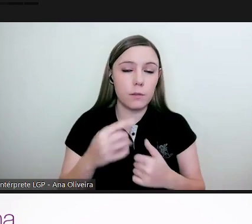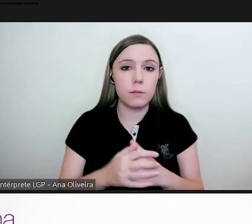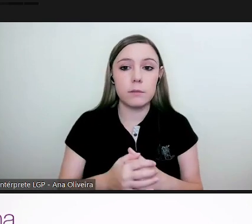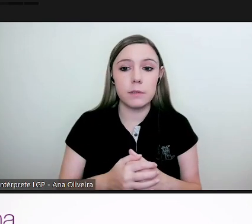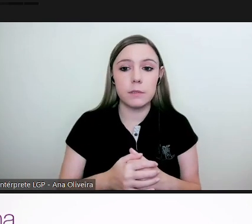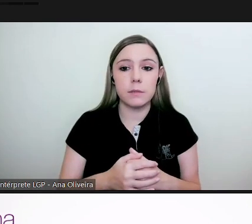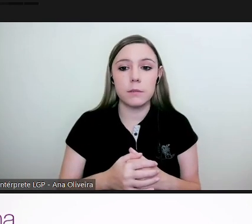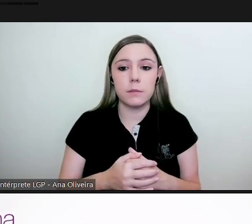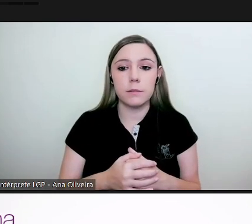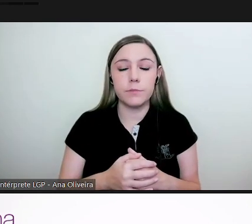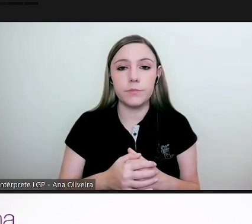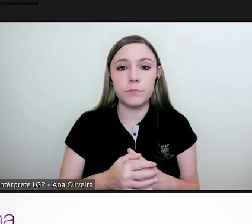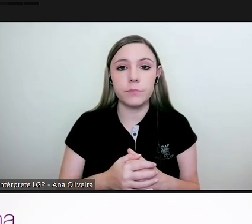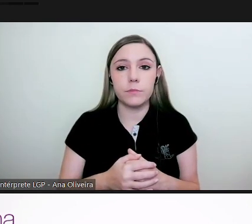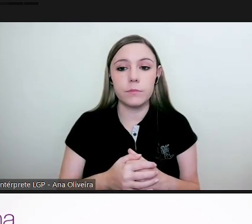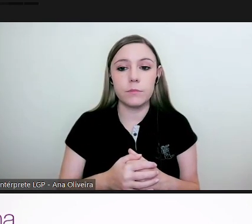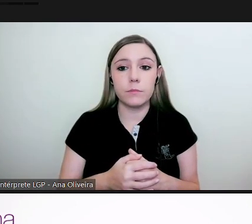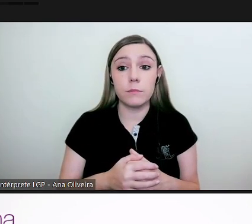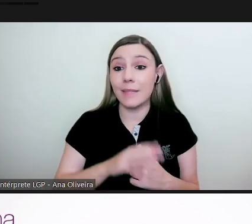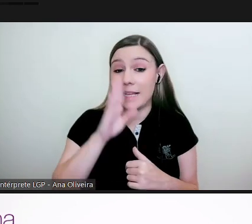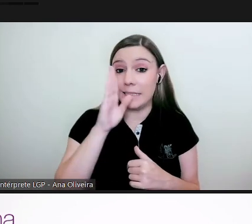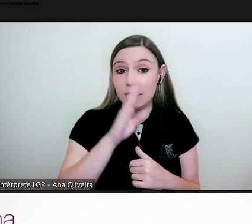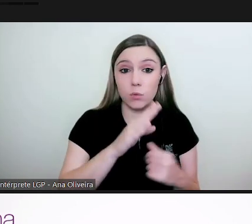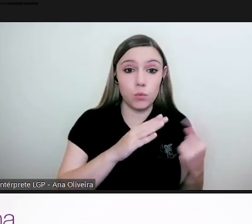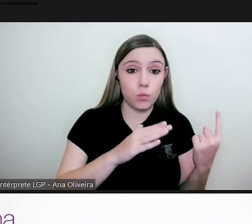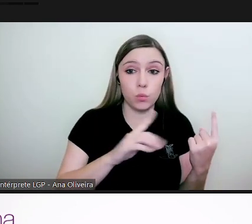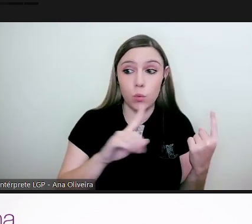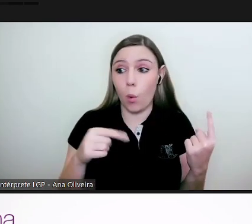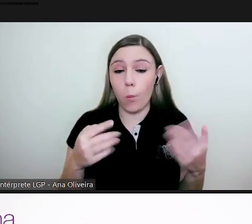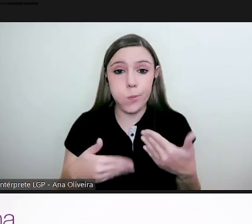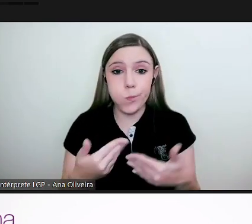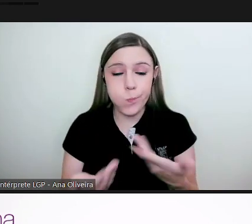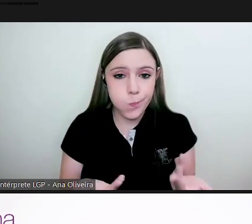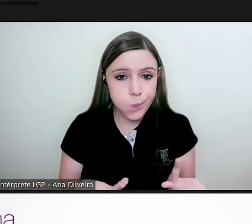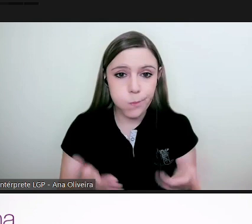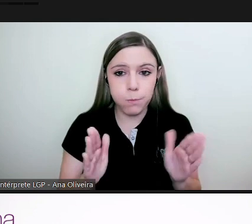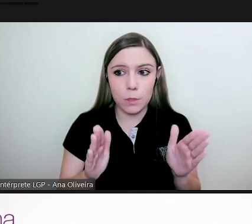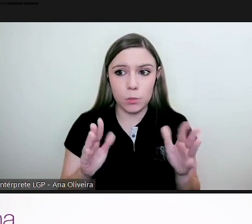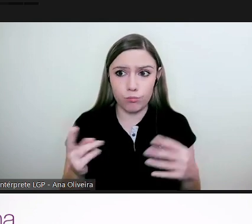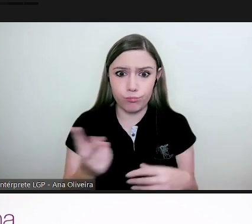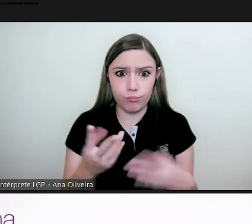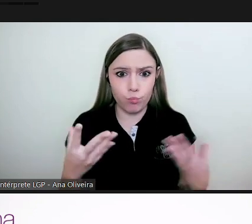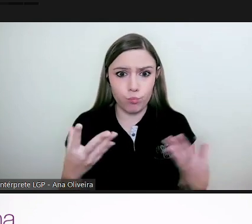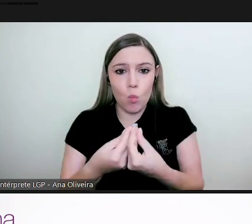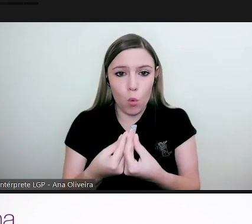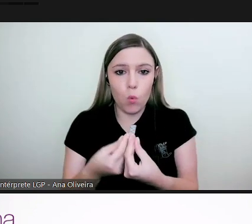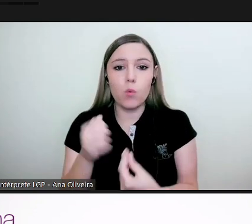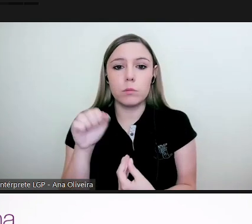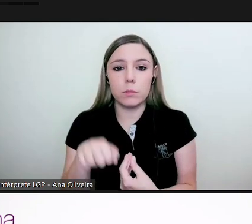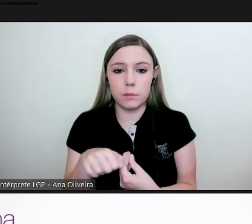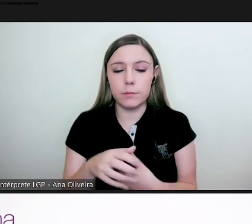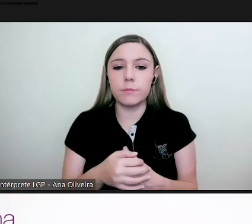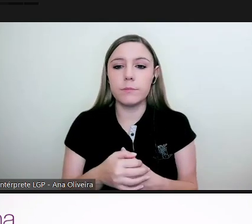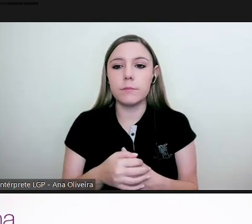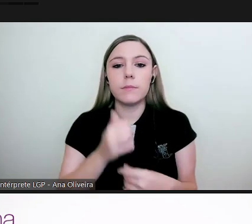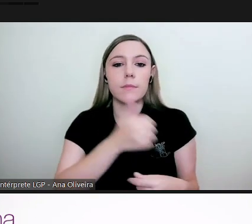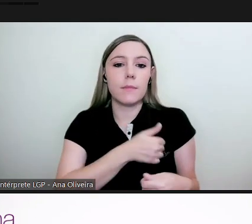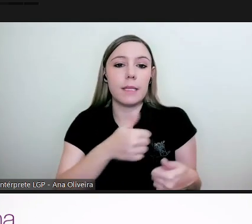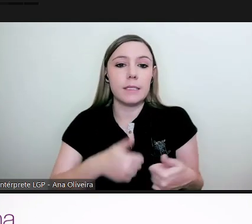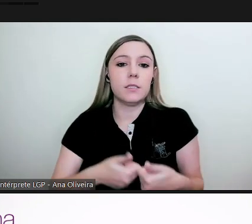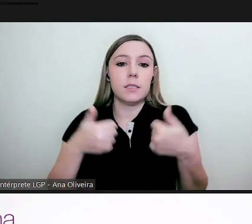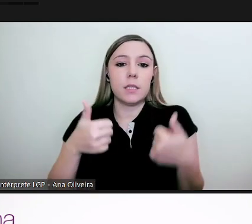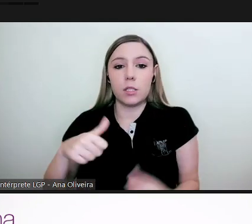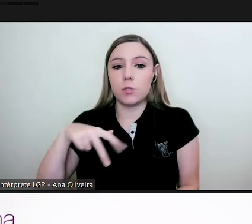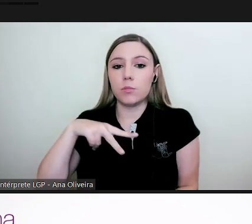outra não avançam, e as cidades